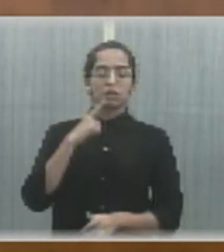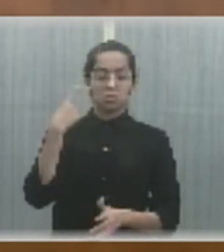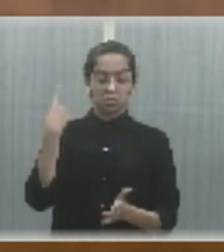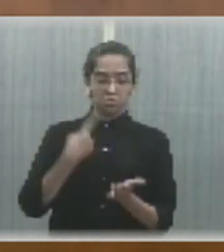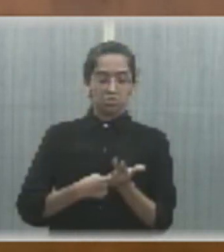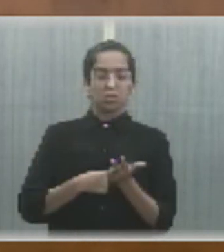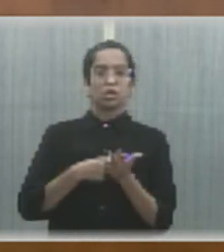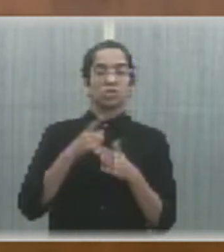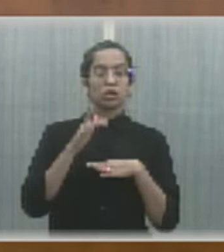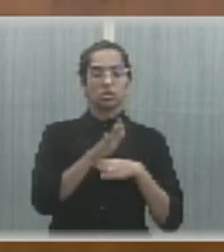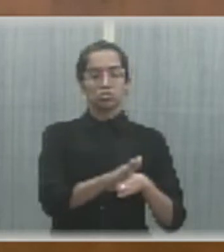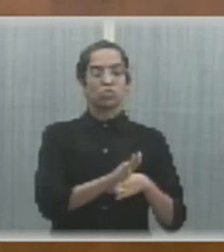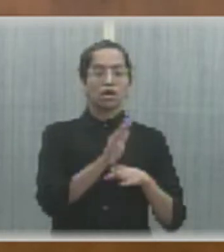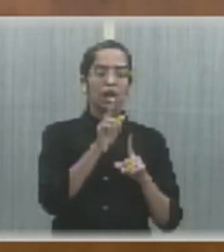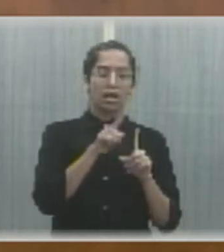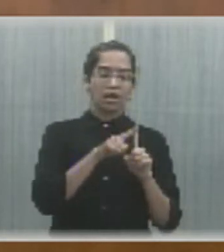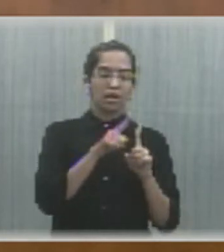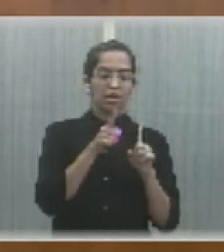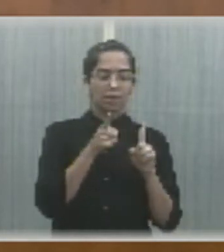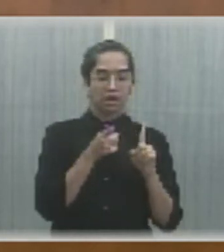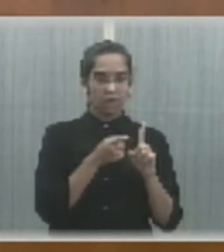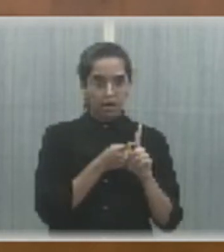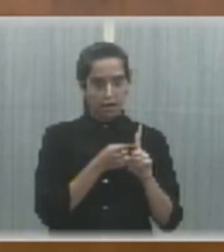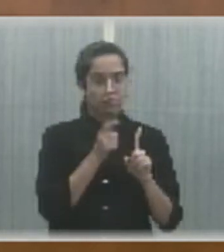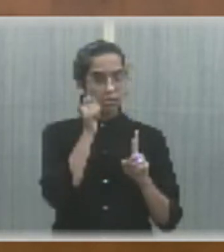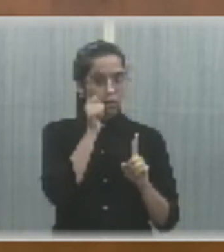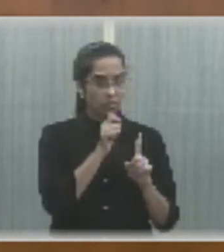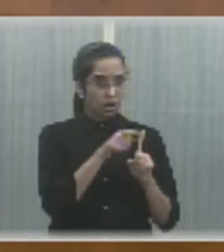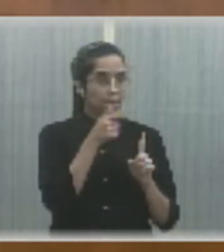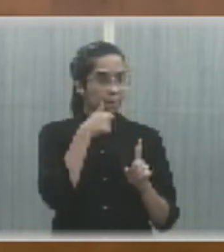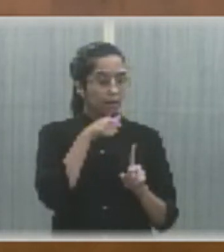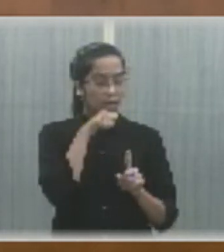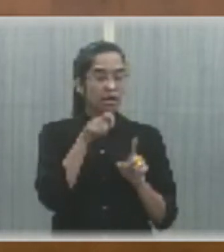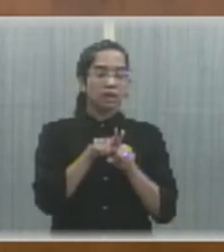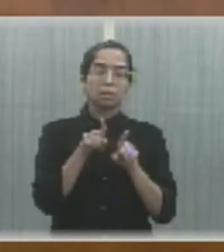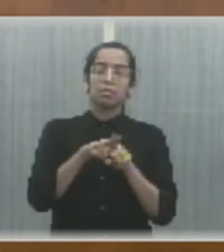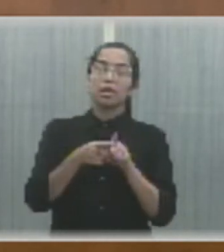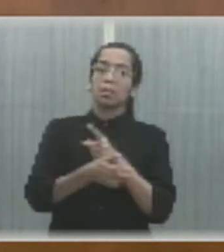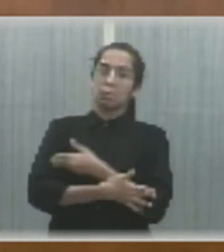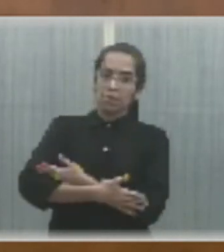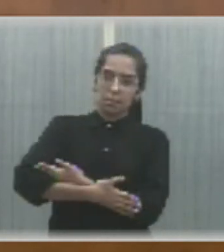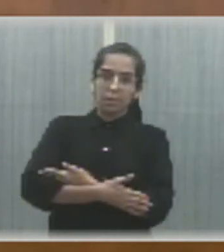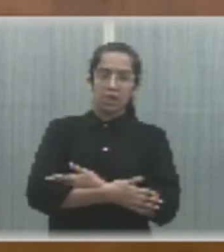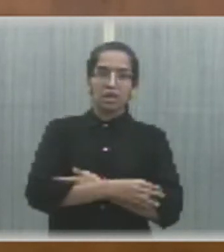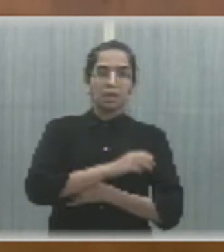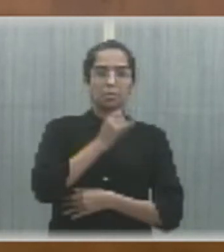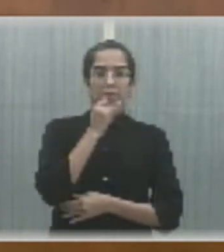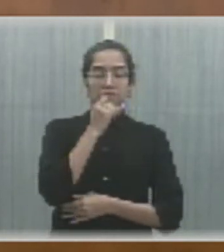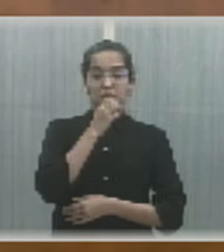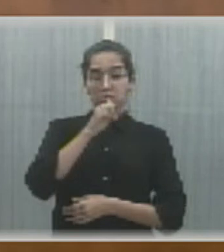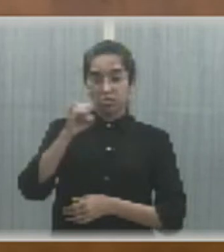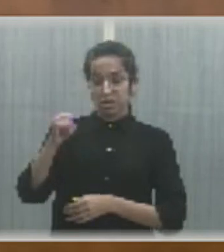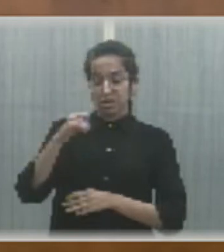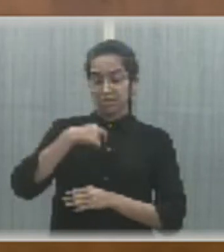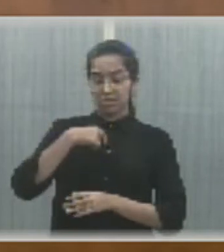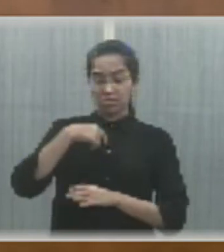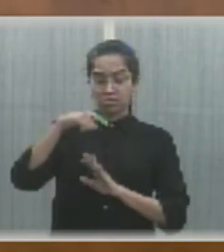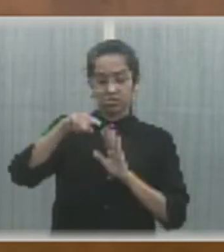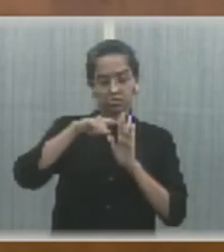a criança. Haja visto que a deputada Tereza Brito, eu se fizer aqui catalogar